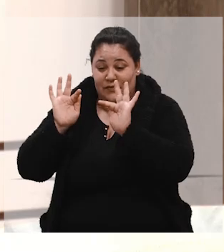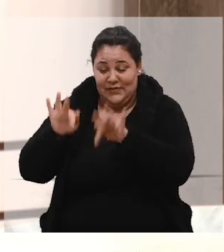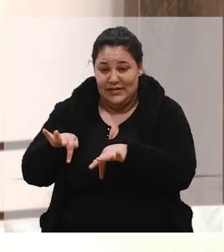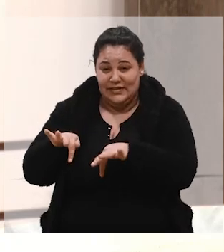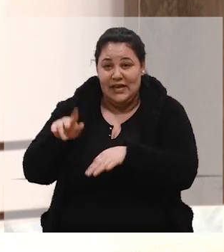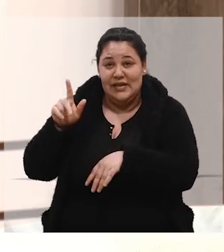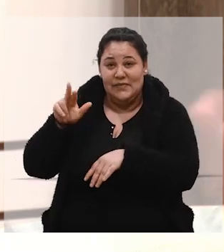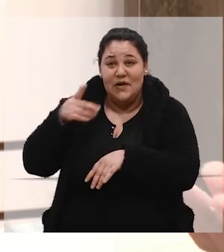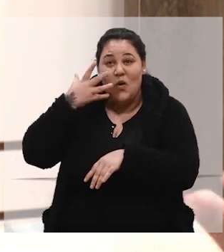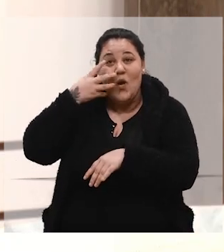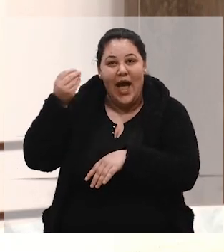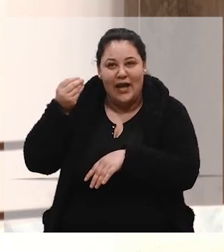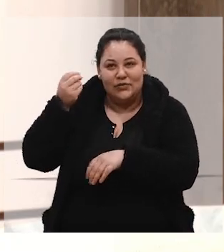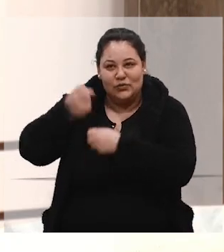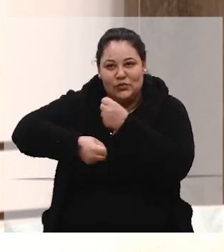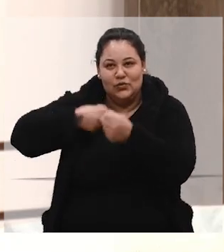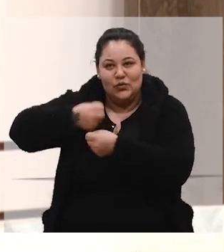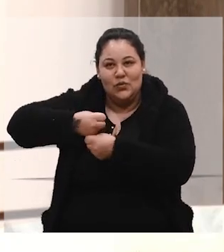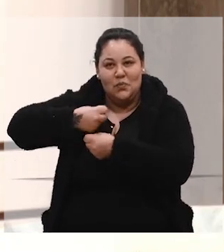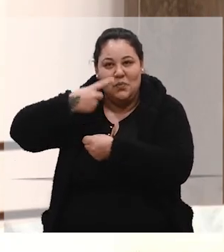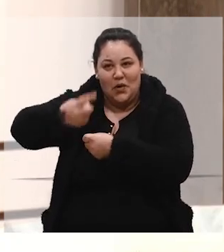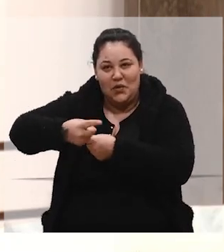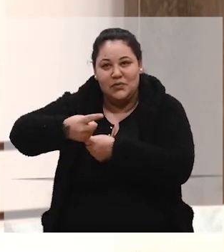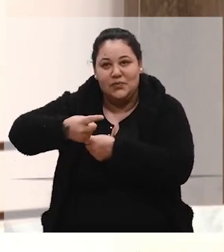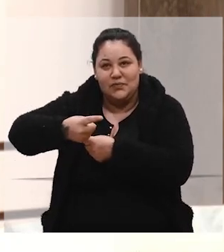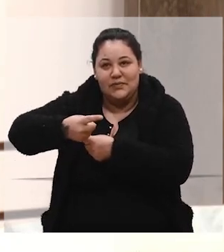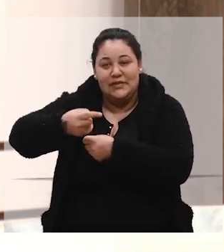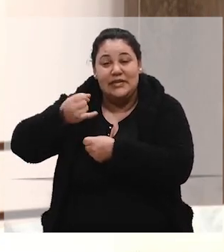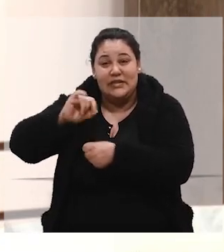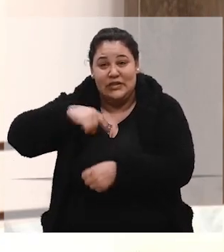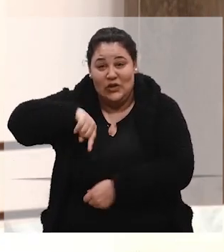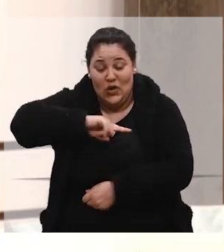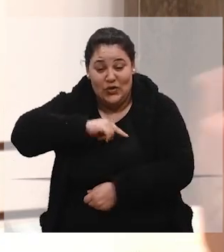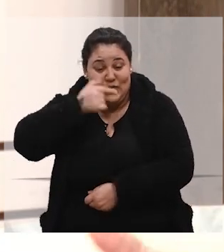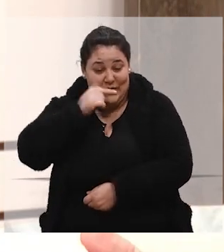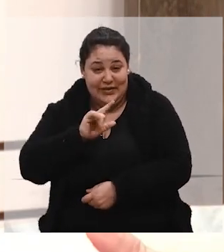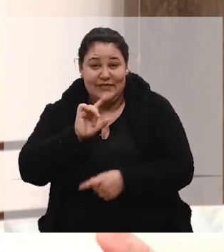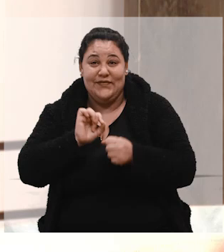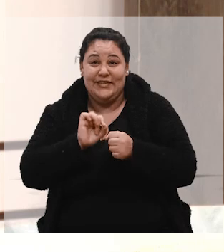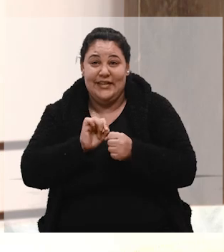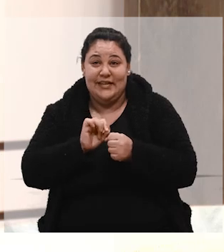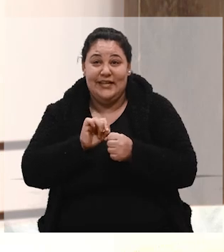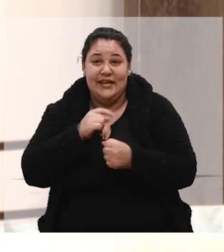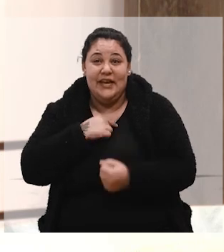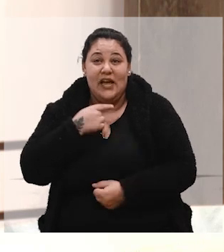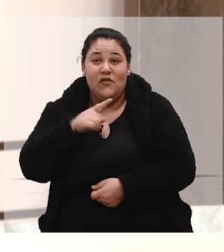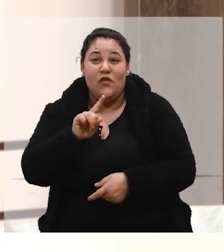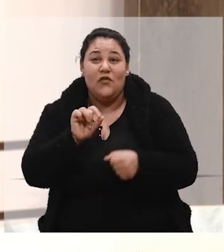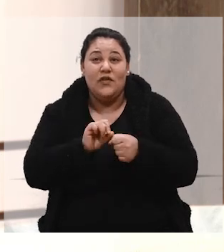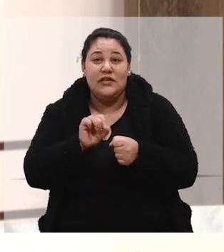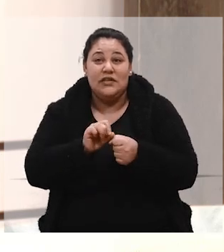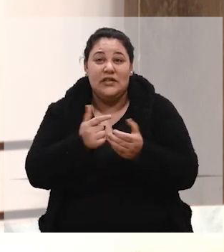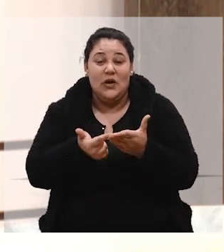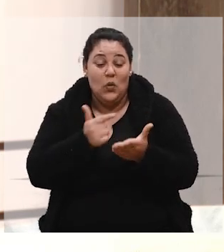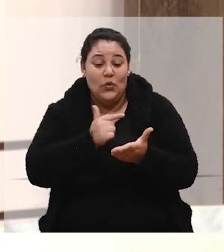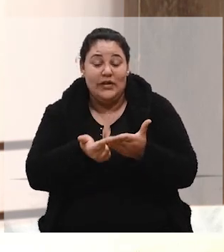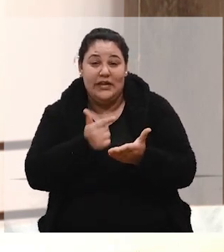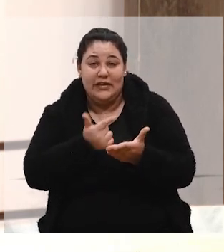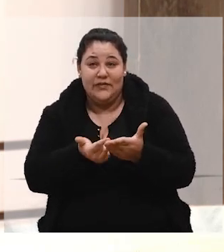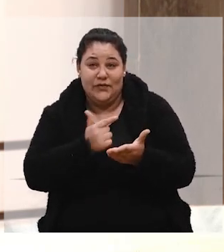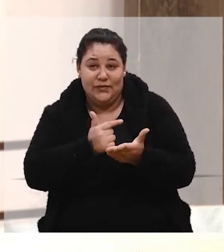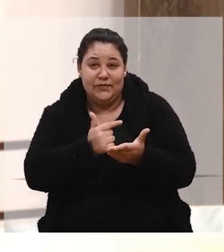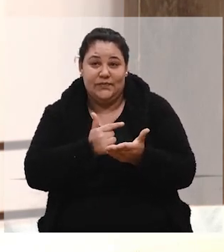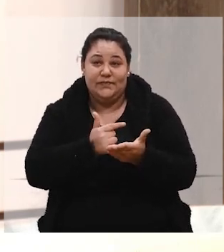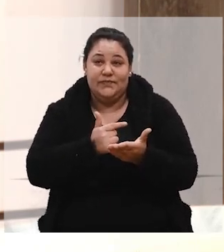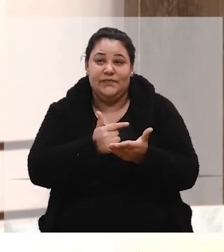eu terminar Os Irmãos Gato, do ano que vem, eu acho que se a gente conseguir lançar, eu vou fazer um livro